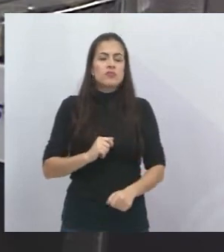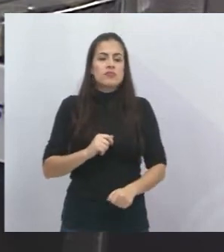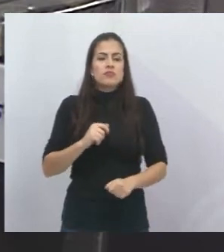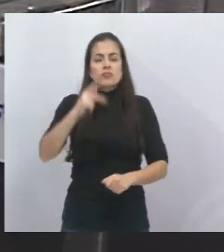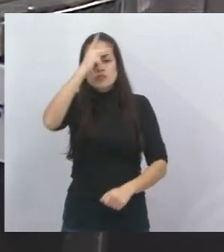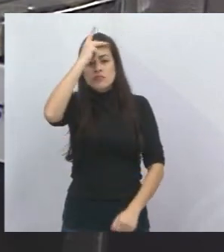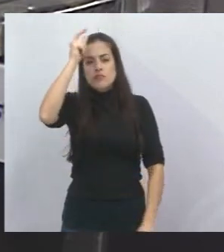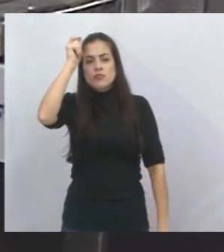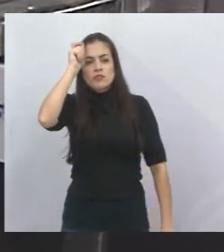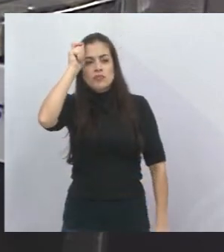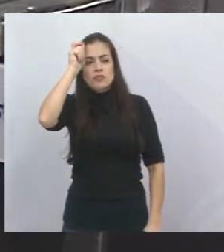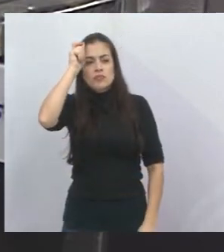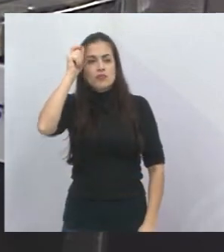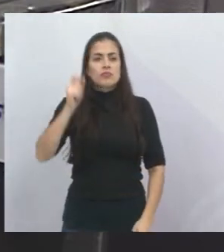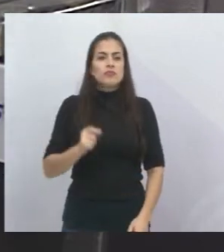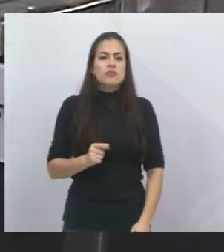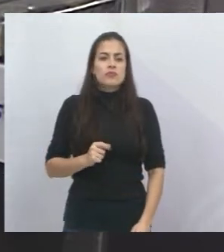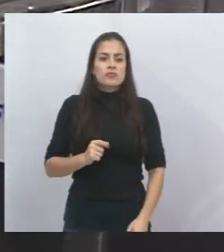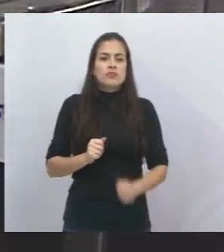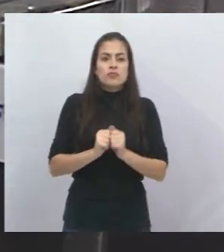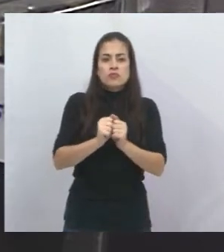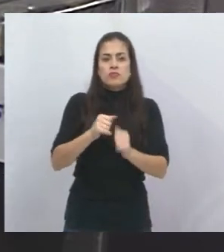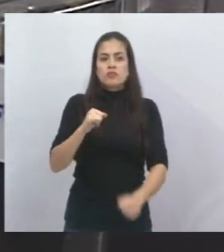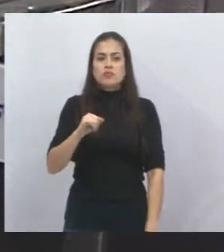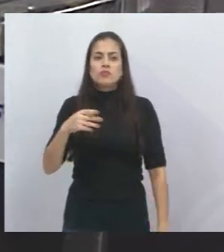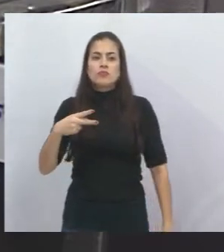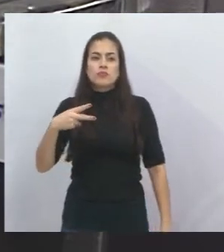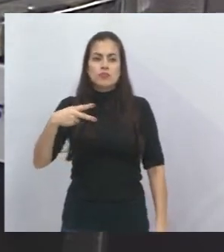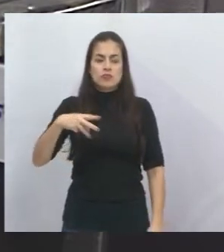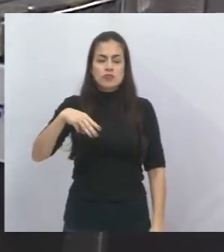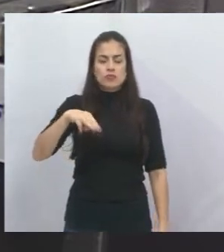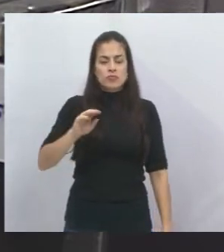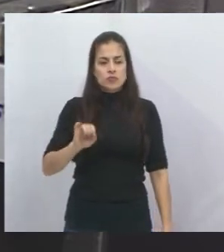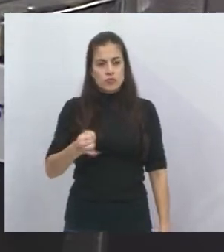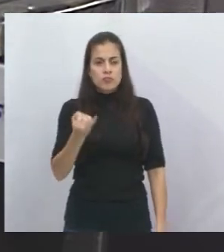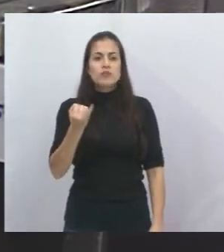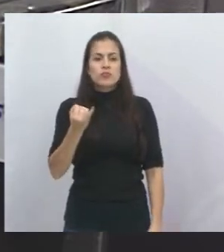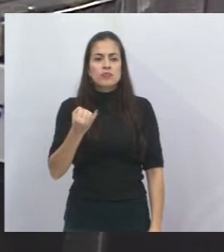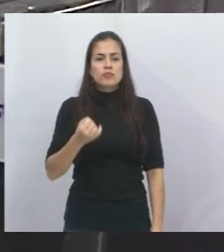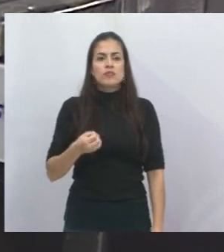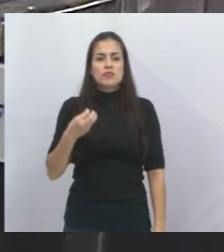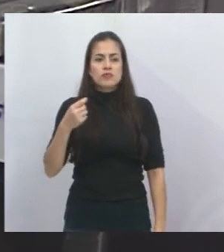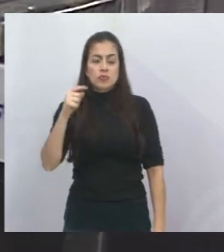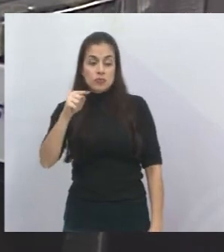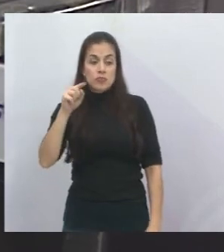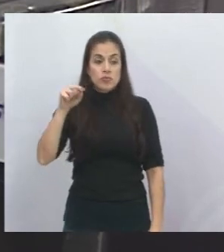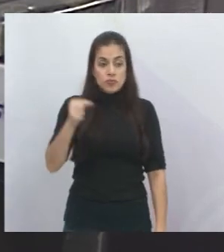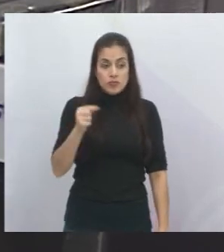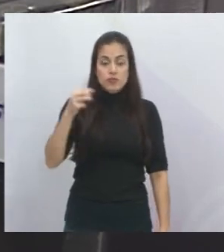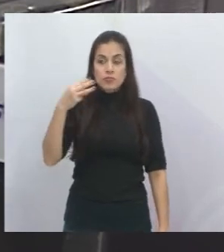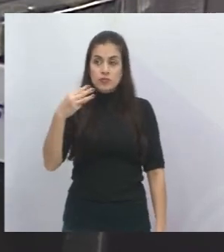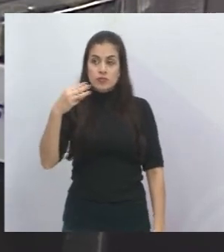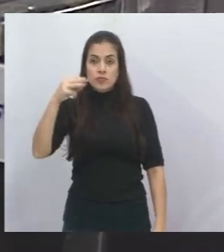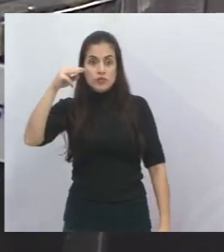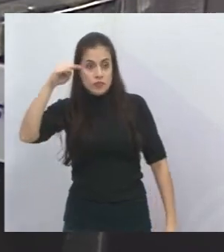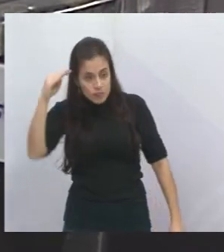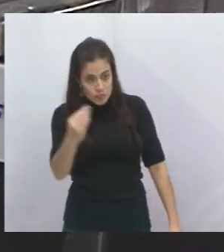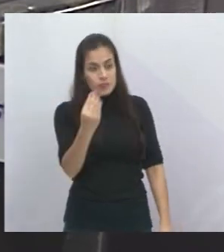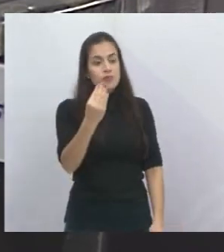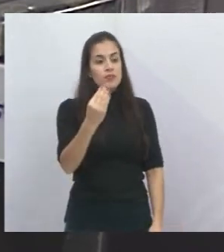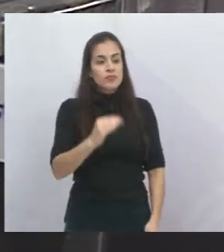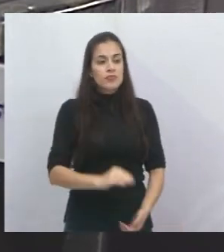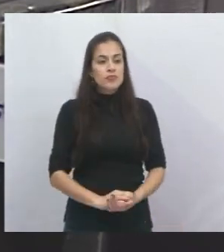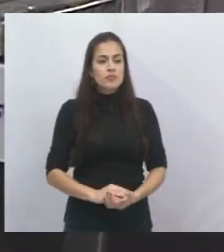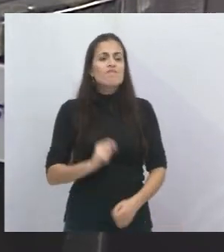355 milhões existe. O déficit do IPMJ de 1,3 bilhão está lá, escancarada para todo mundo. Quem vai